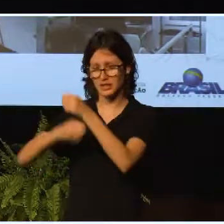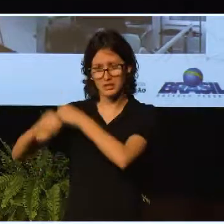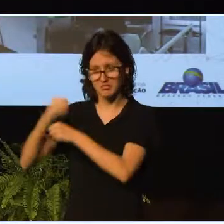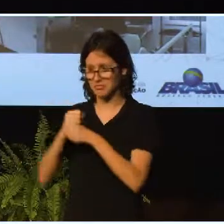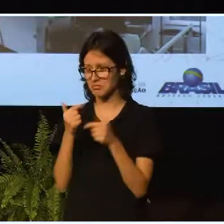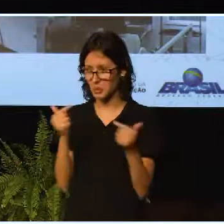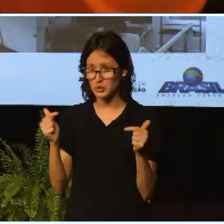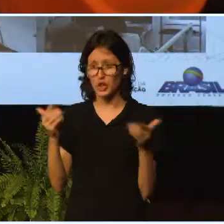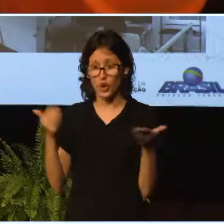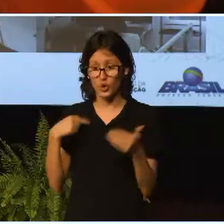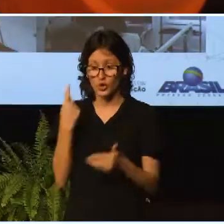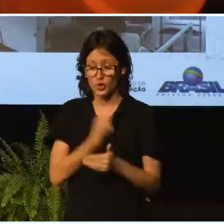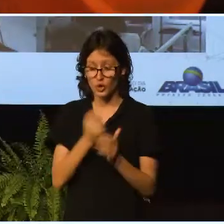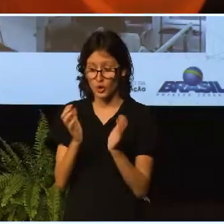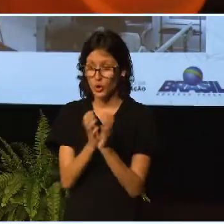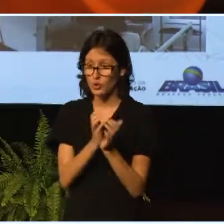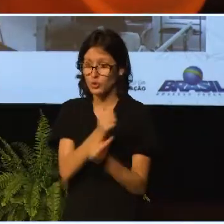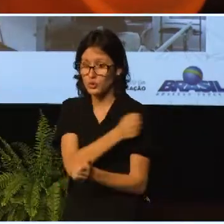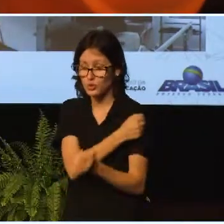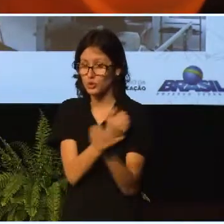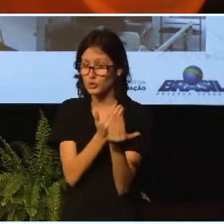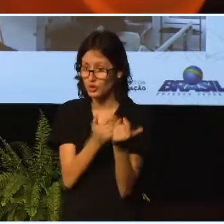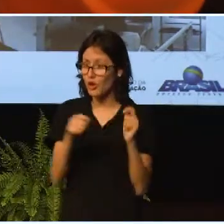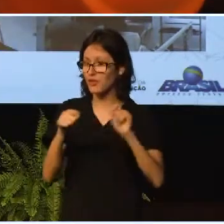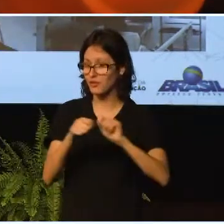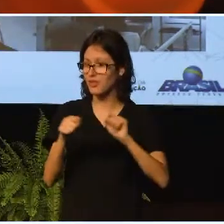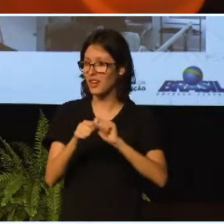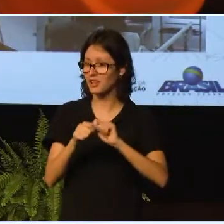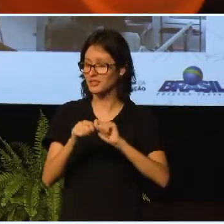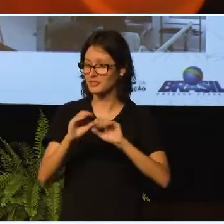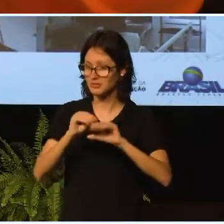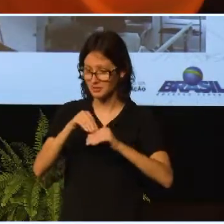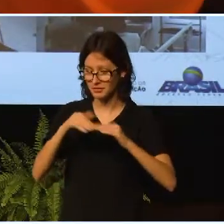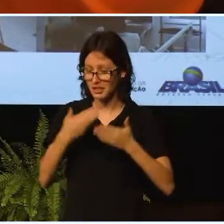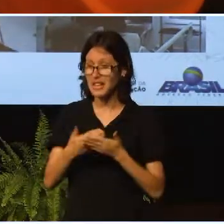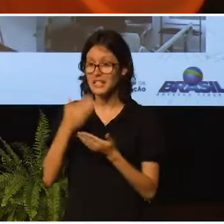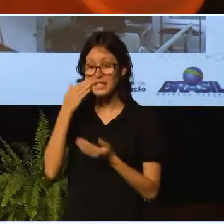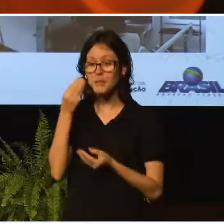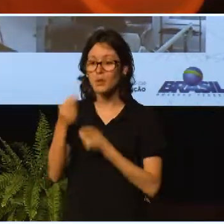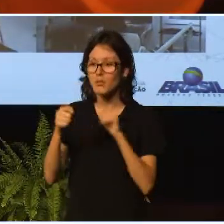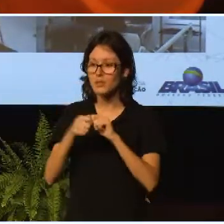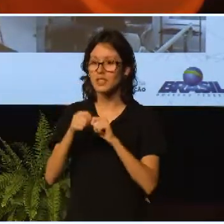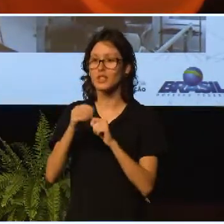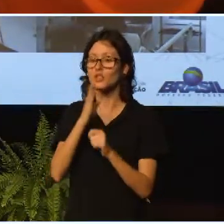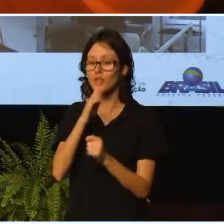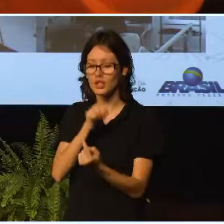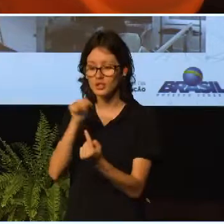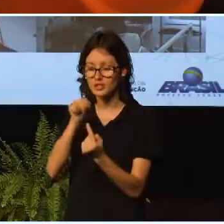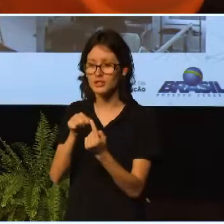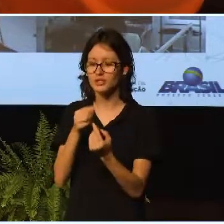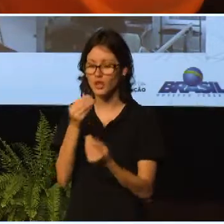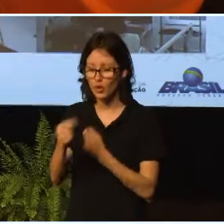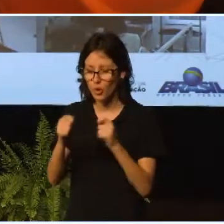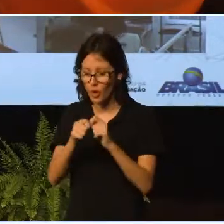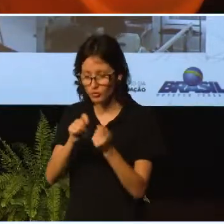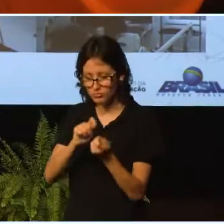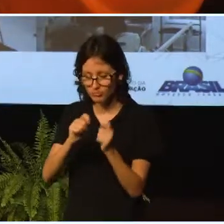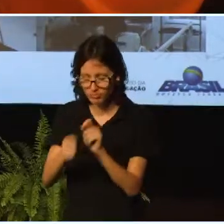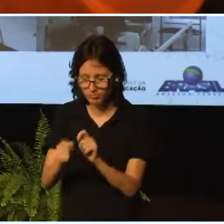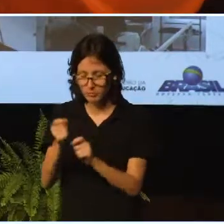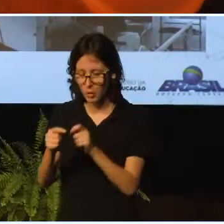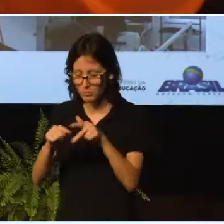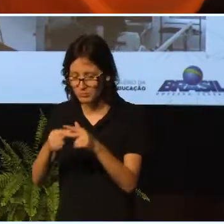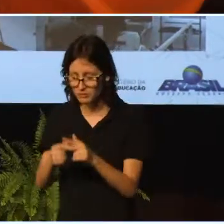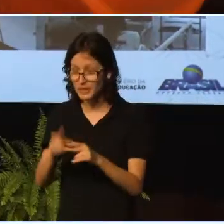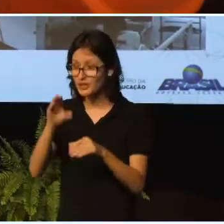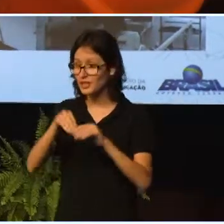Brasil. Hoje, nossos alunos do ensino médio fazem isso e sabem para que serve, sabem as aplicações.